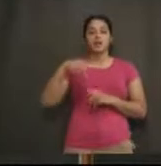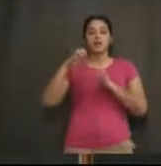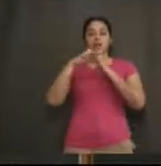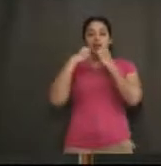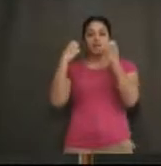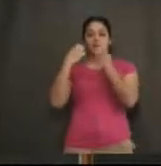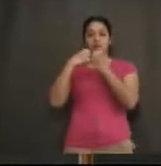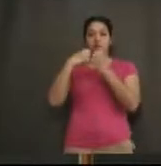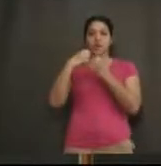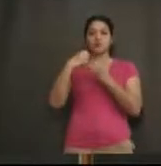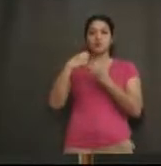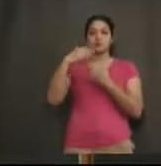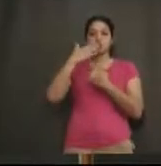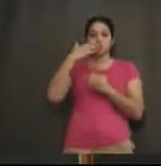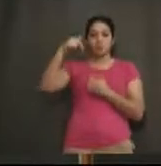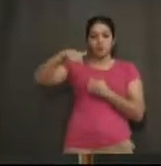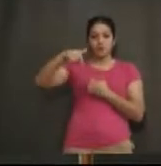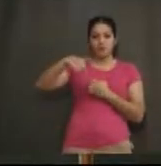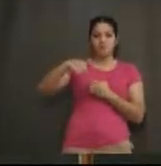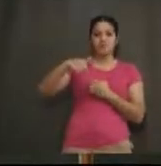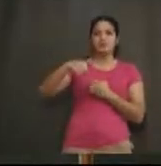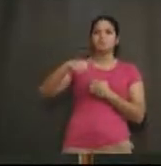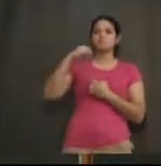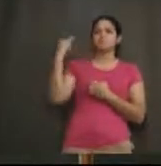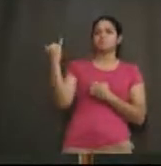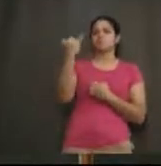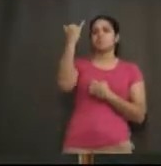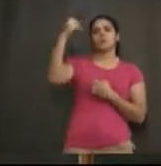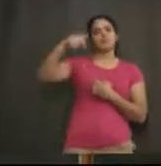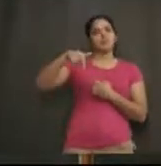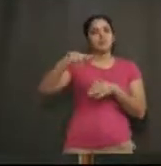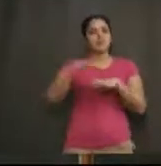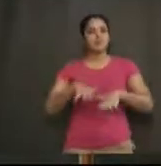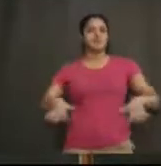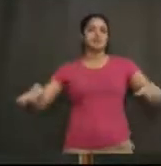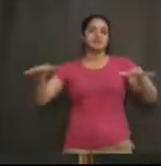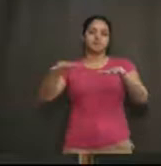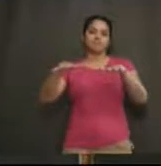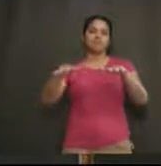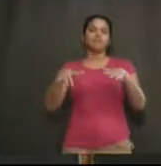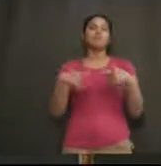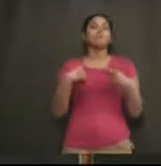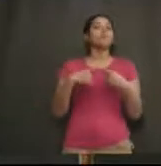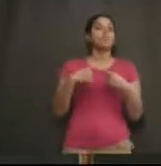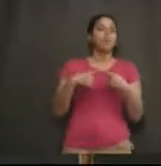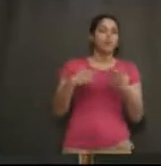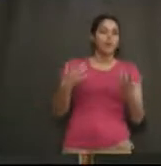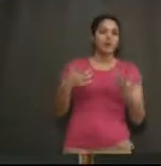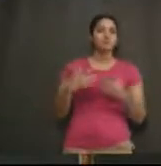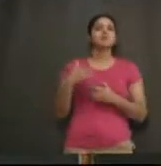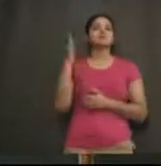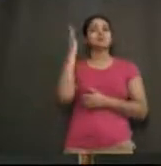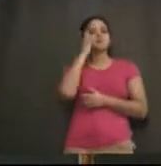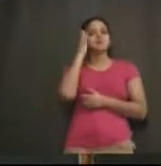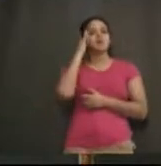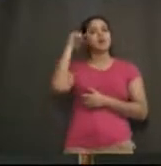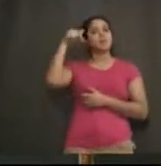instituição, não só para a instituição, mas para a nossa região, porque é exatamente aqui em que a gente